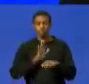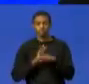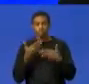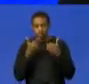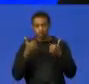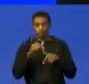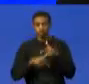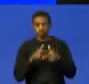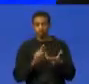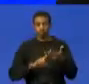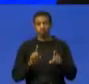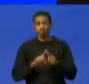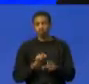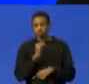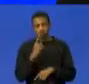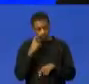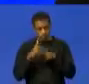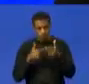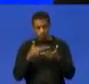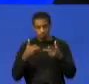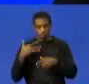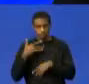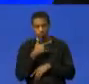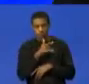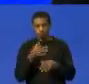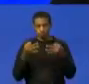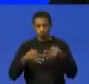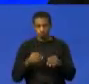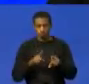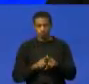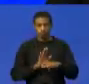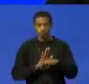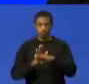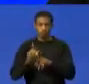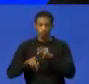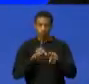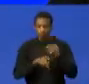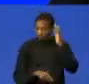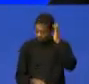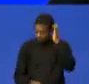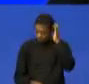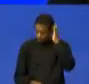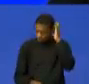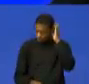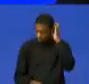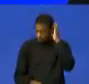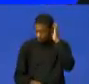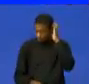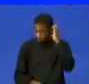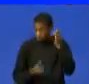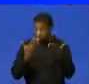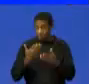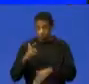oferta dos serviços e para que os serviços de saúde funcionem adequadamente e atendam às necessidades da população. Então, é essa lei que